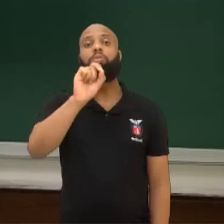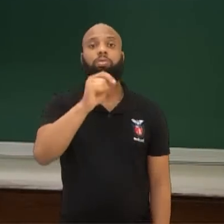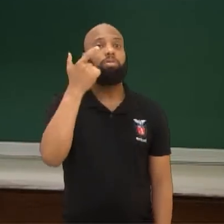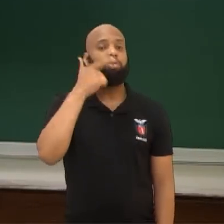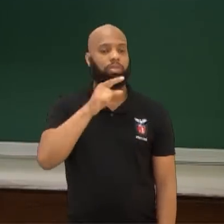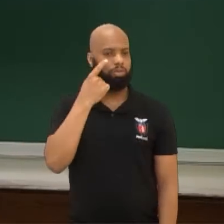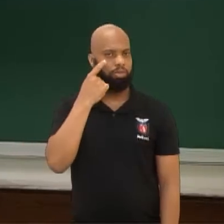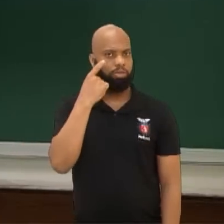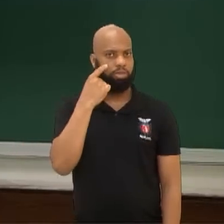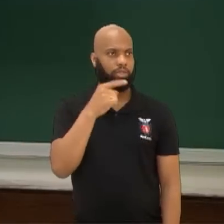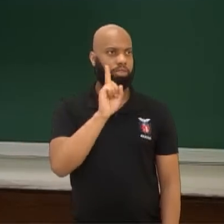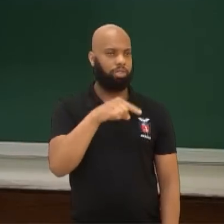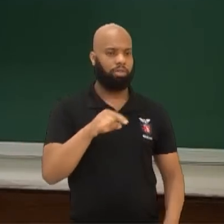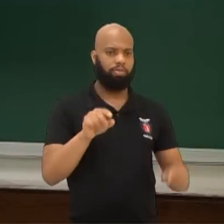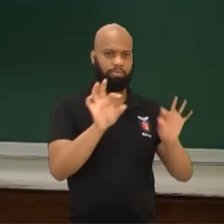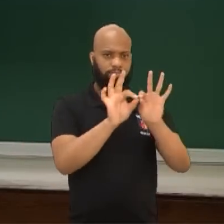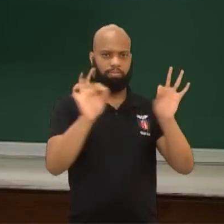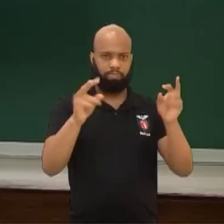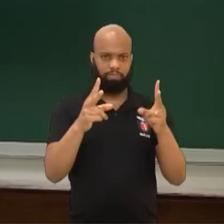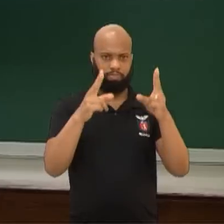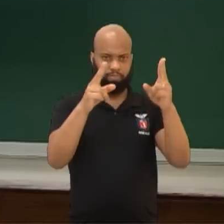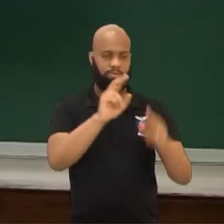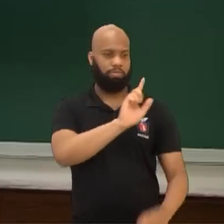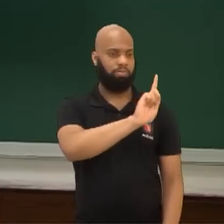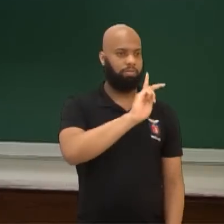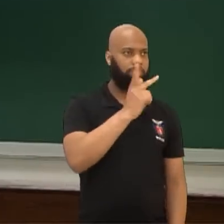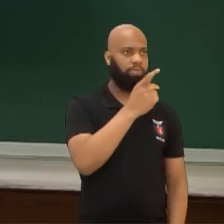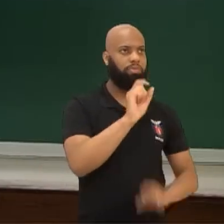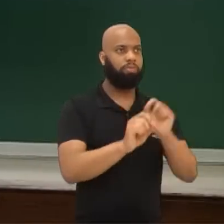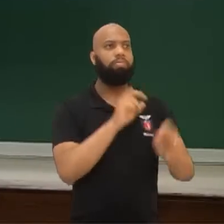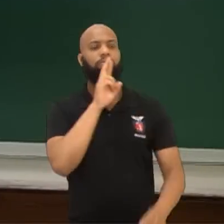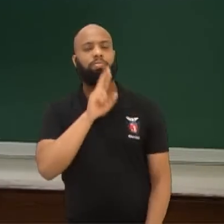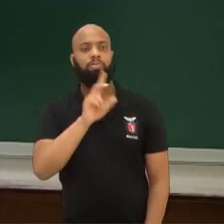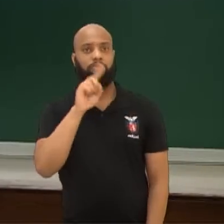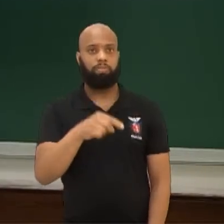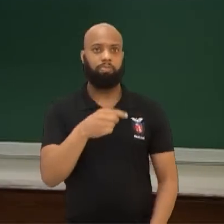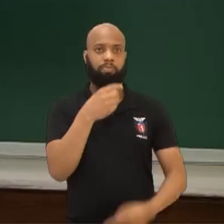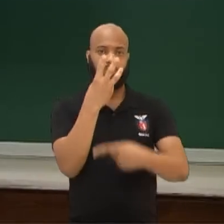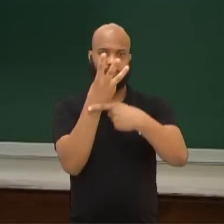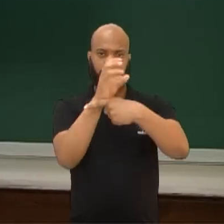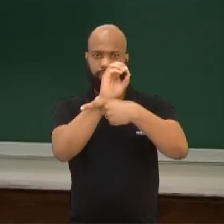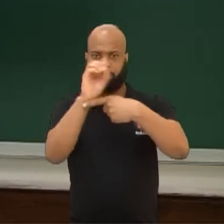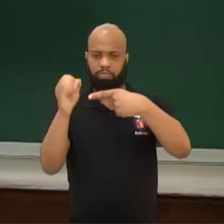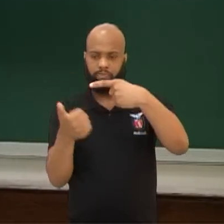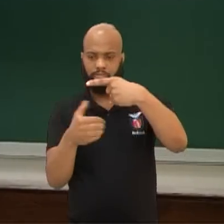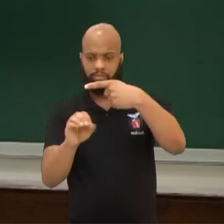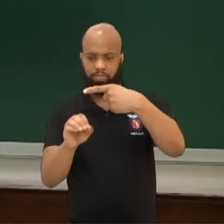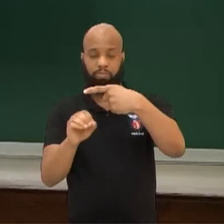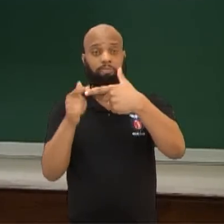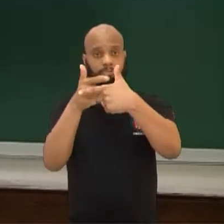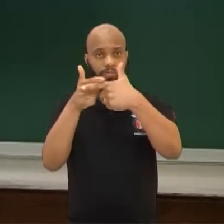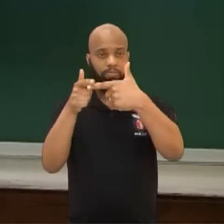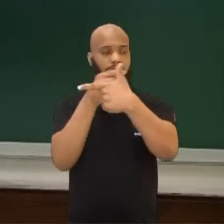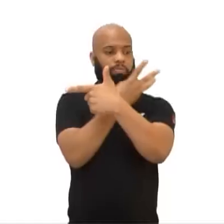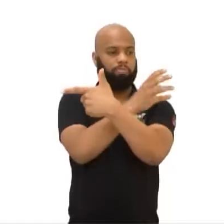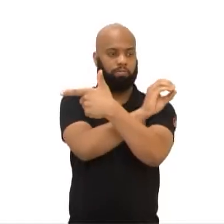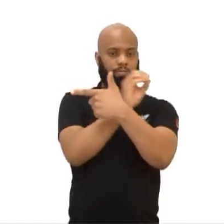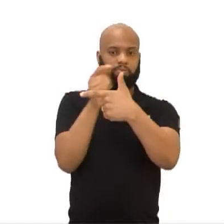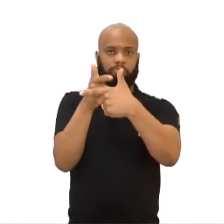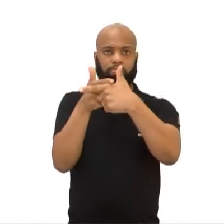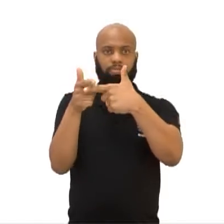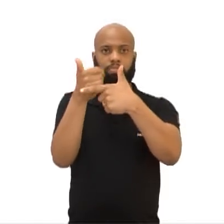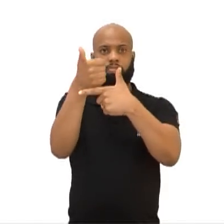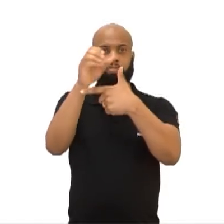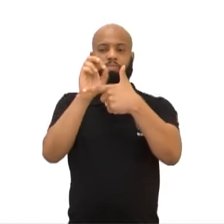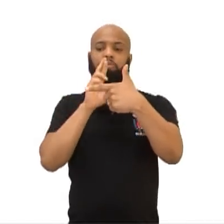que aquele meu segmento, GH, vai ser 300 dividido por 10, que vai ser